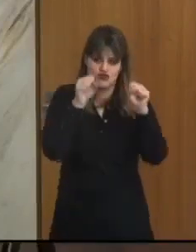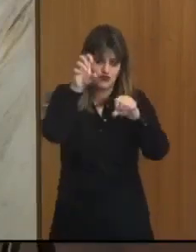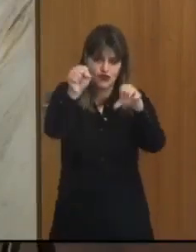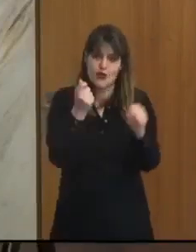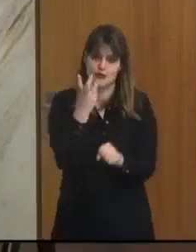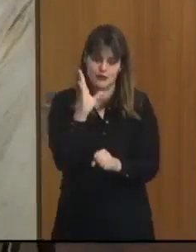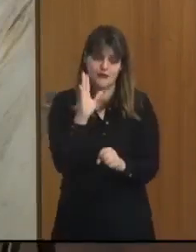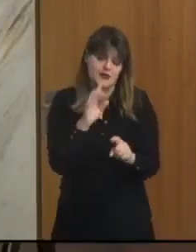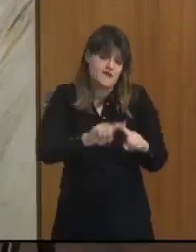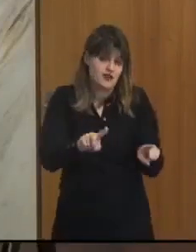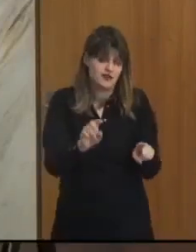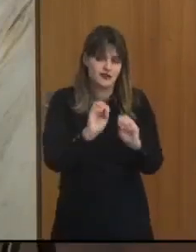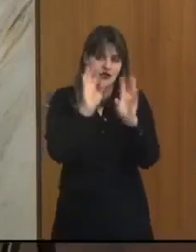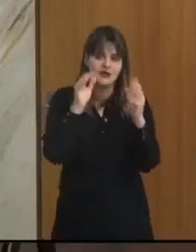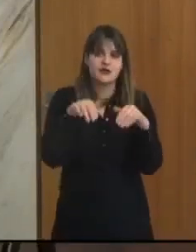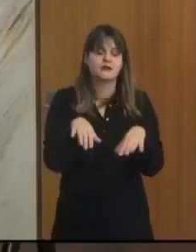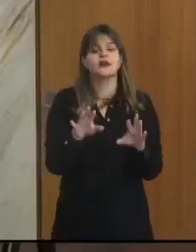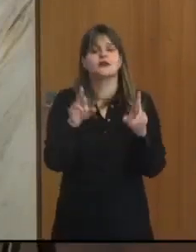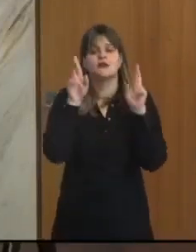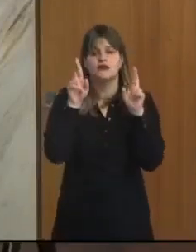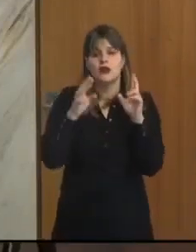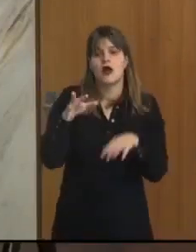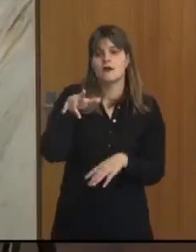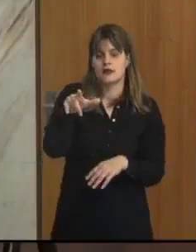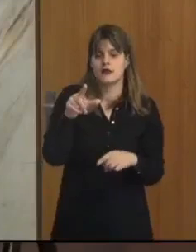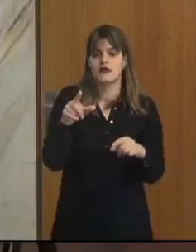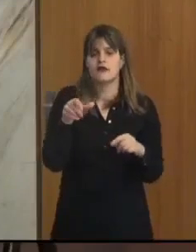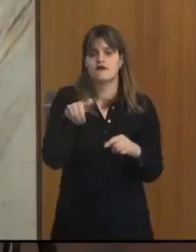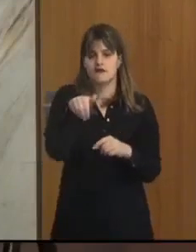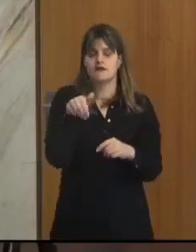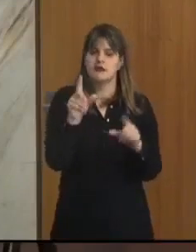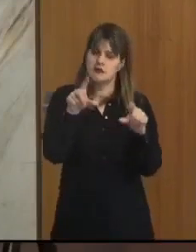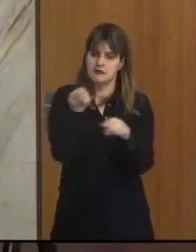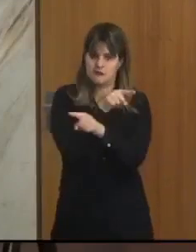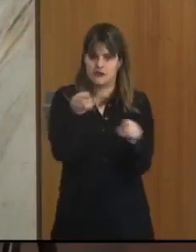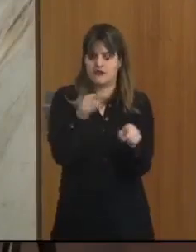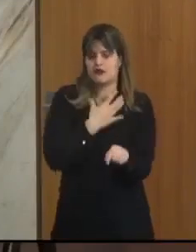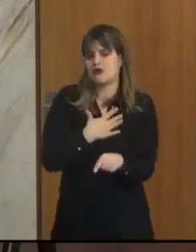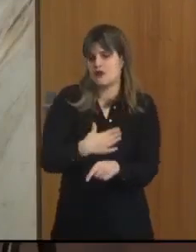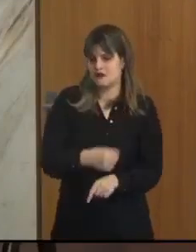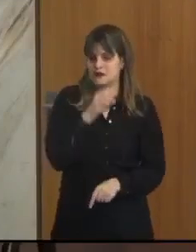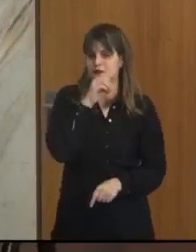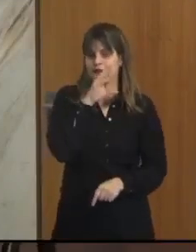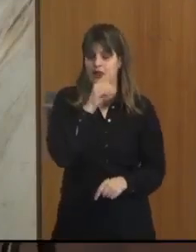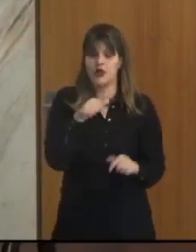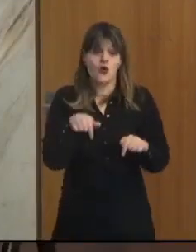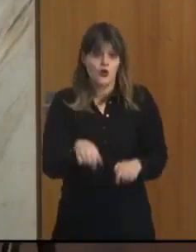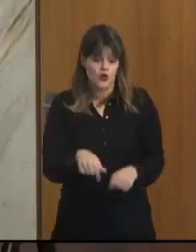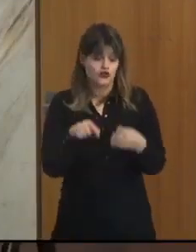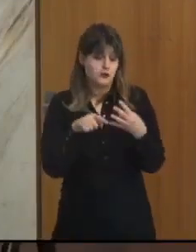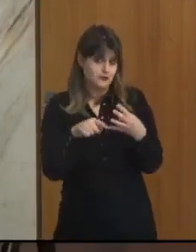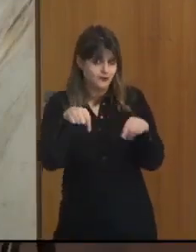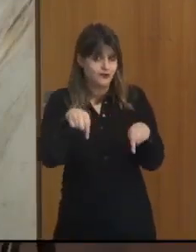porque é uma coisa diferente, e portanto espero que amanhã também venham gostar. E depois, hoje estamos aqui